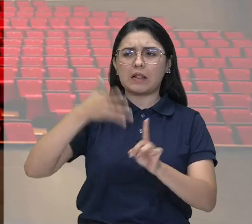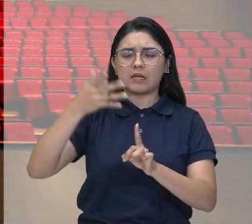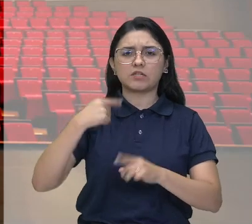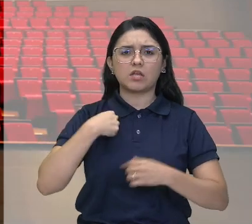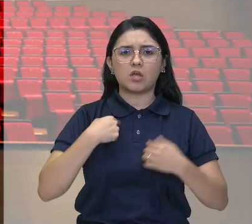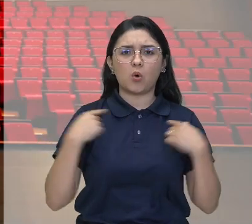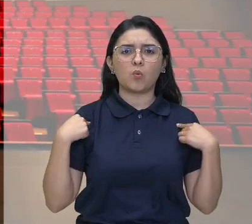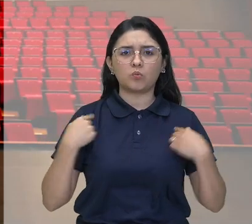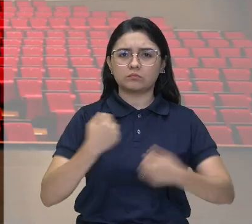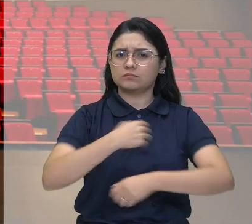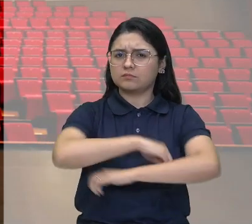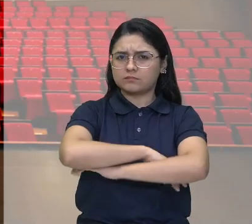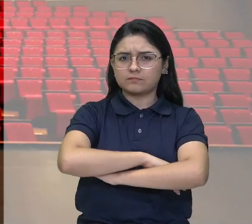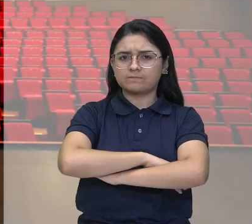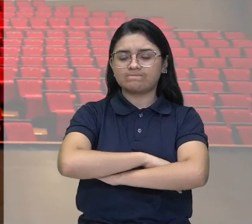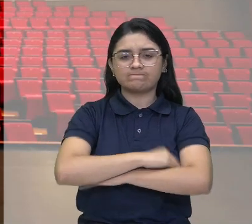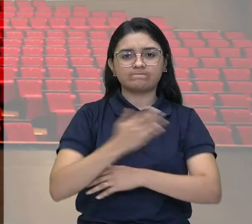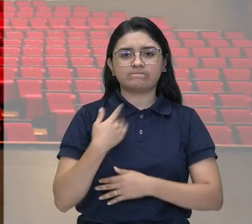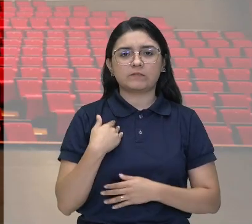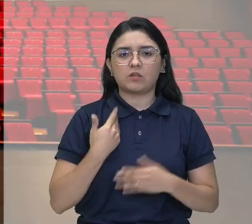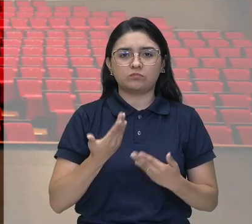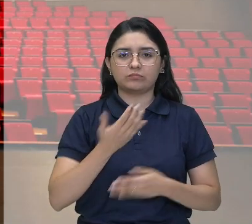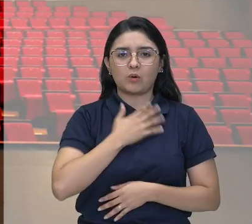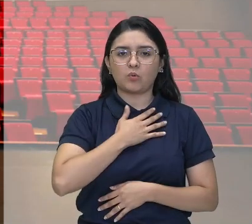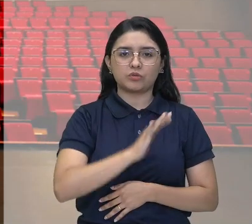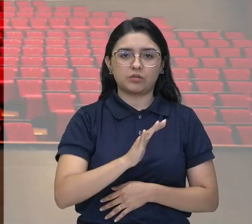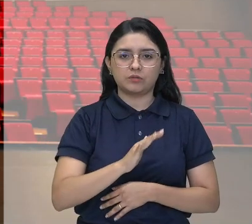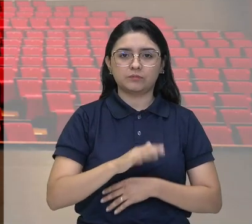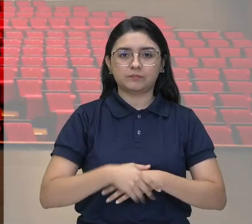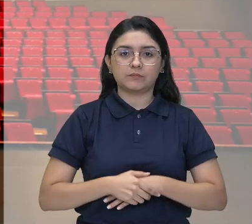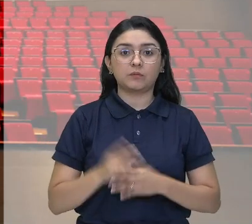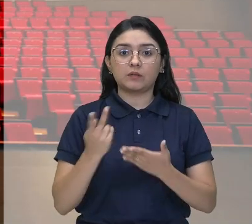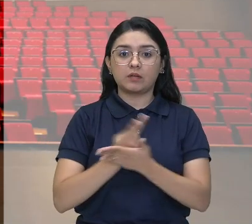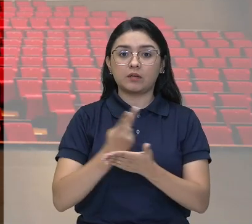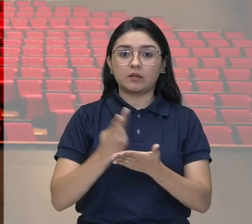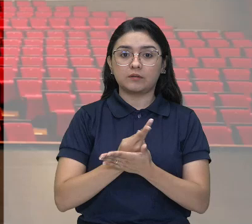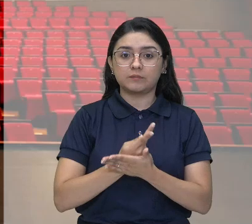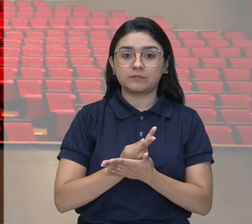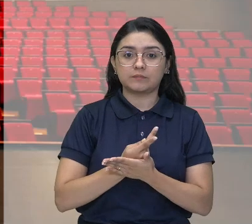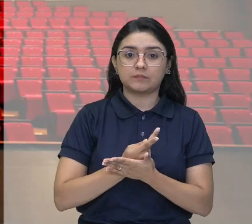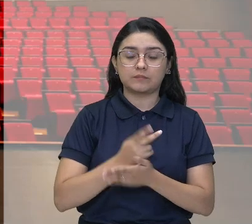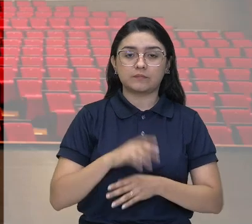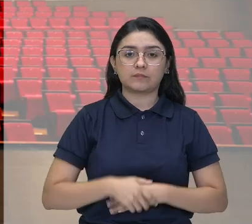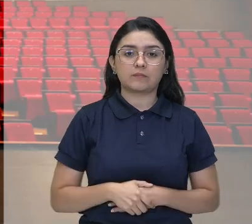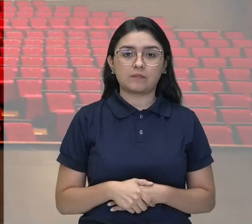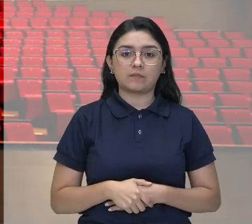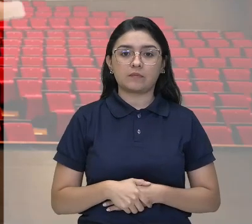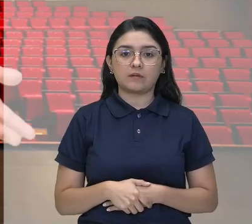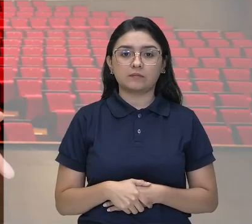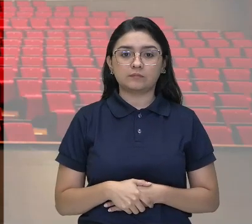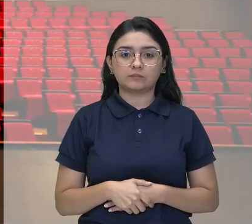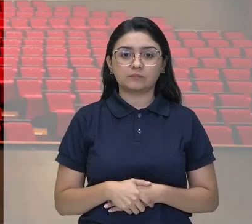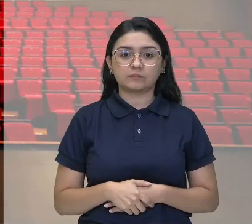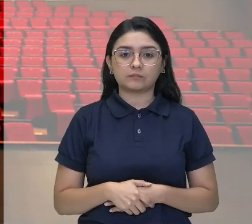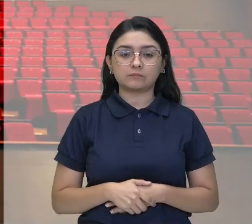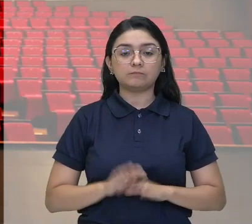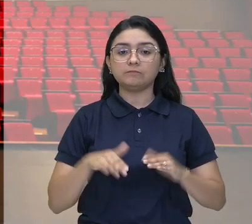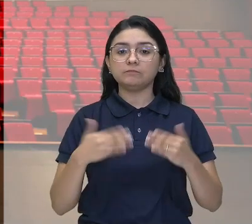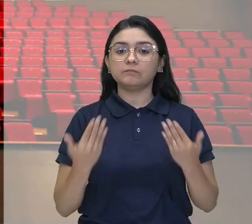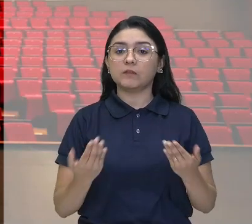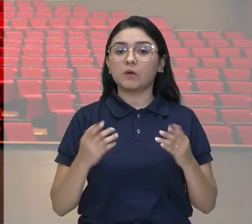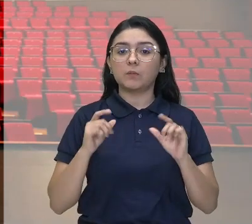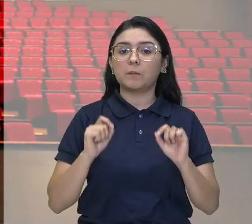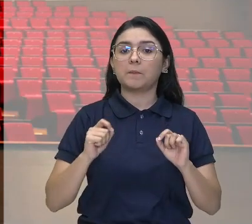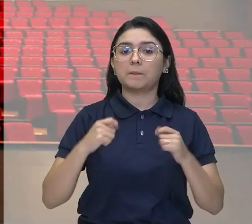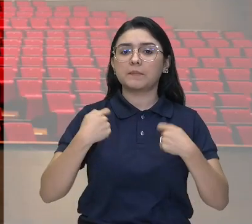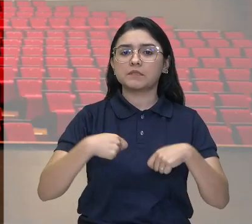feito, algo de errado está acontecendo. O palestrante não está agradando. Então, nós temos